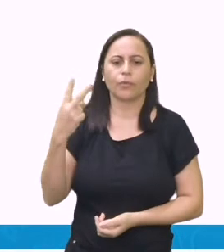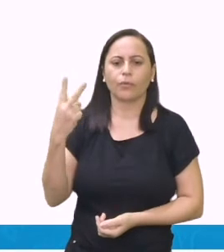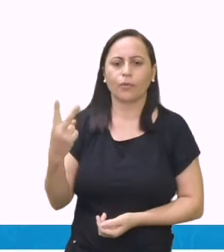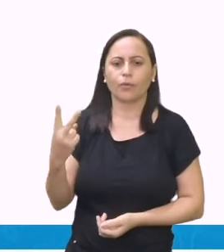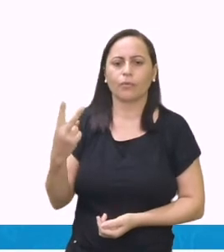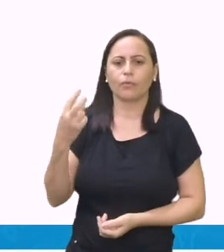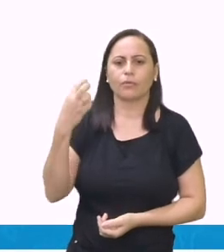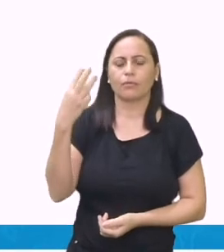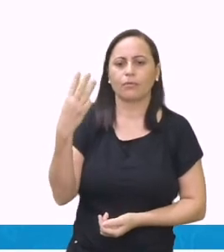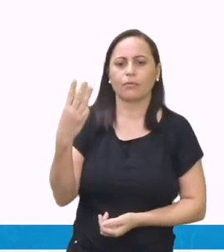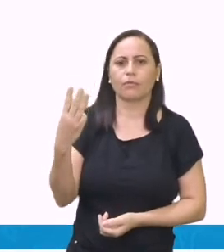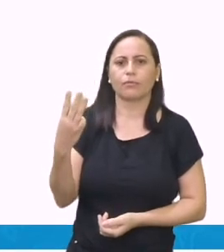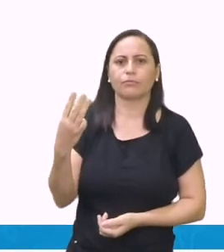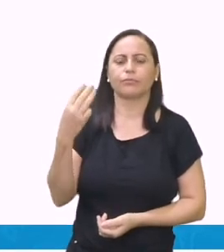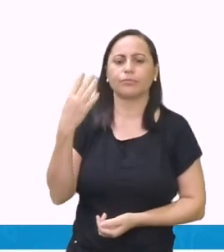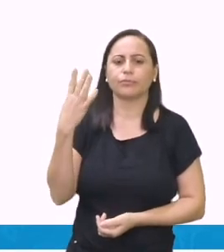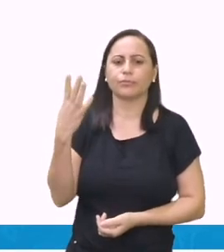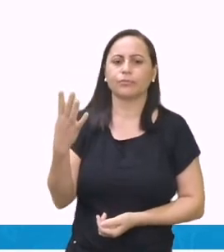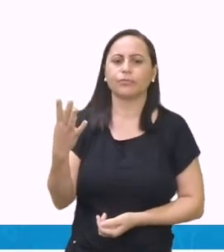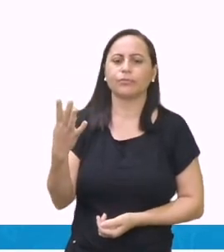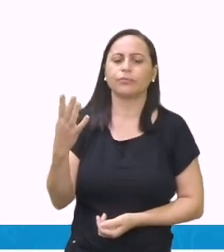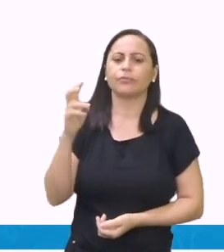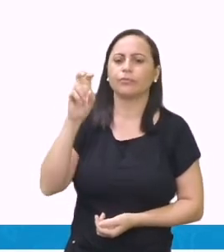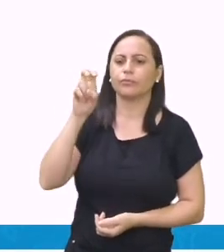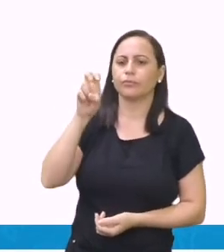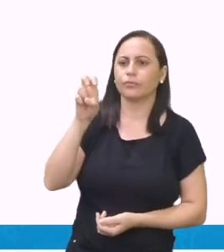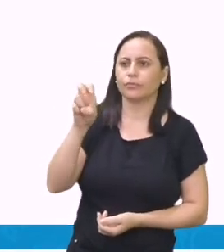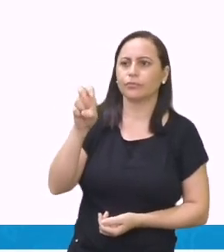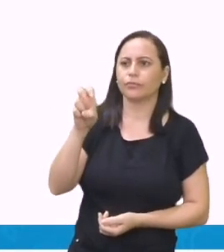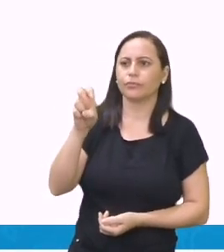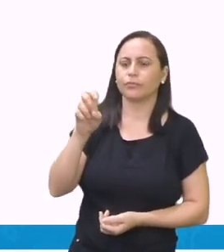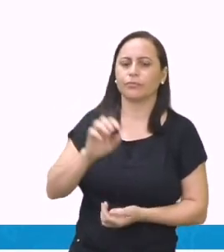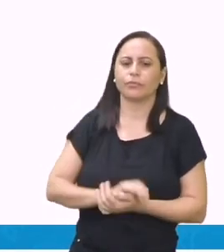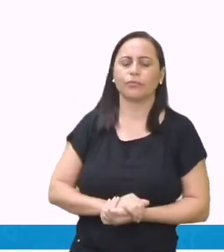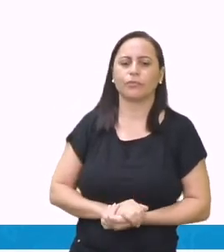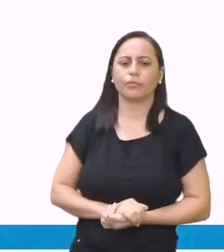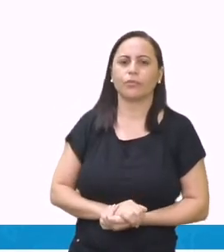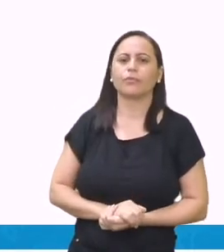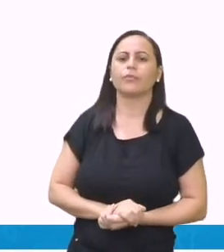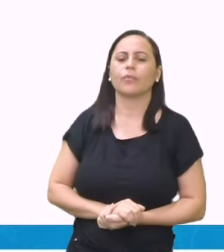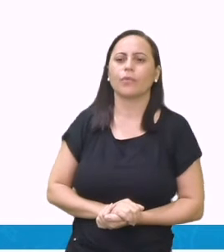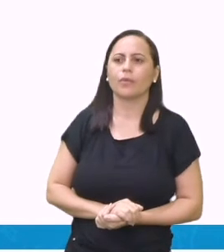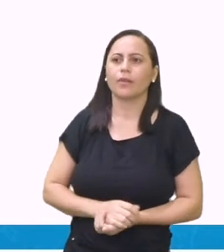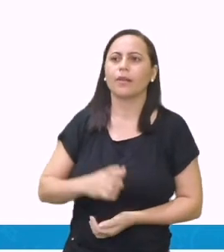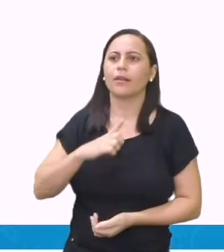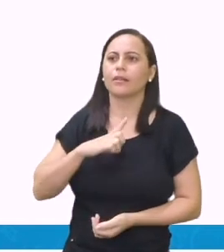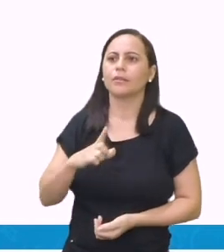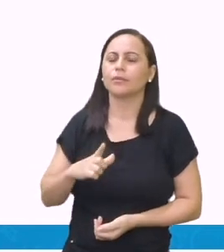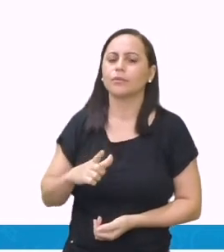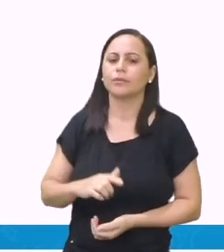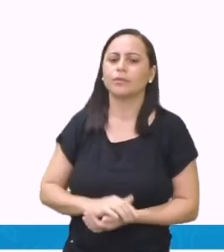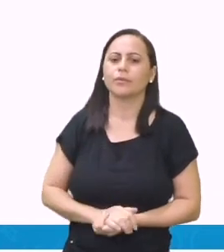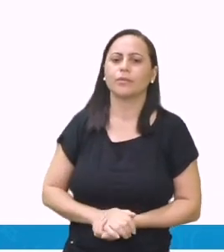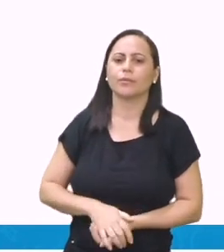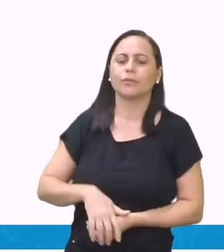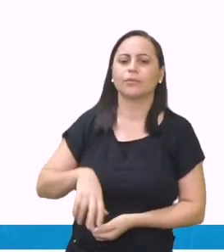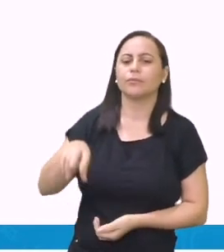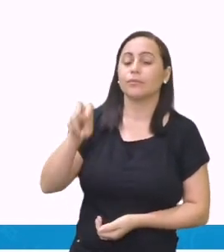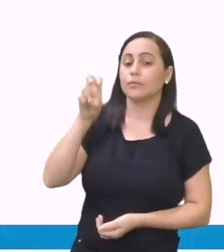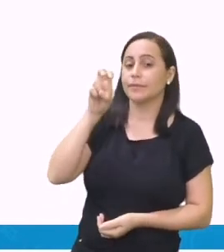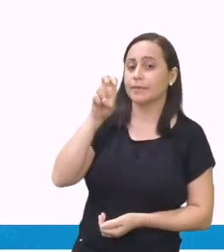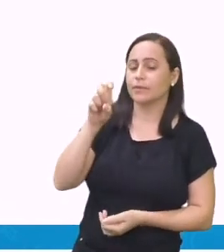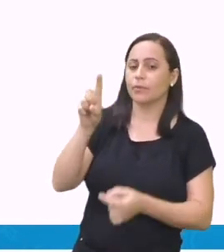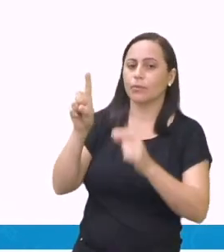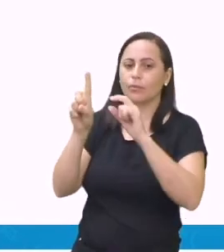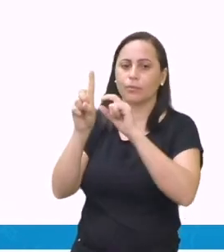1, 2, 3, 4, 5. Eu tenho 5